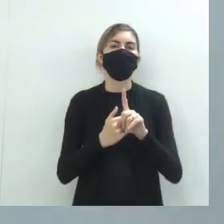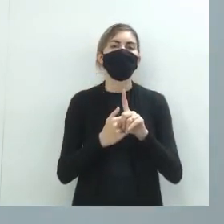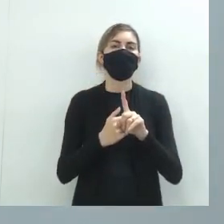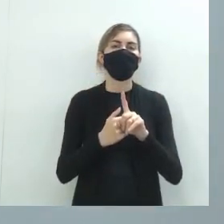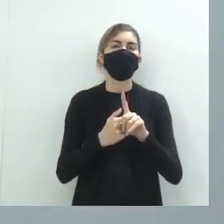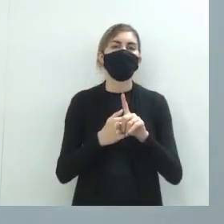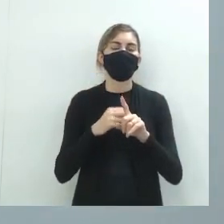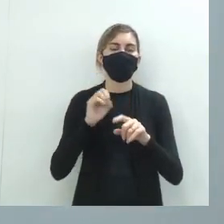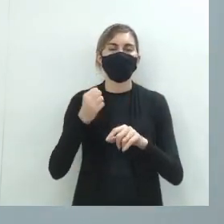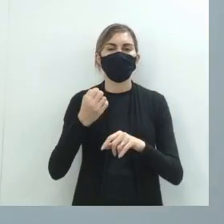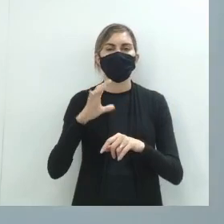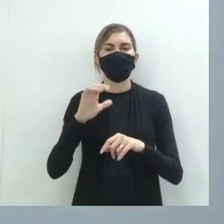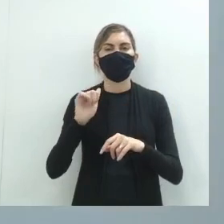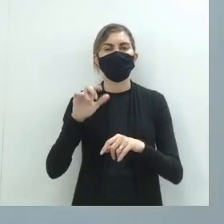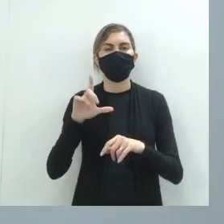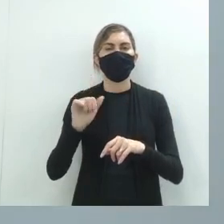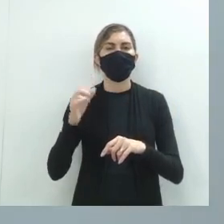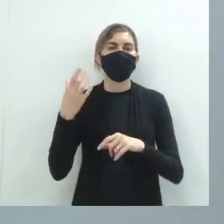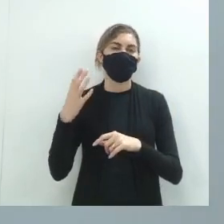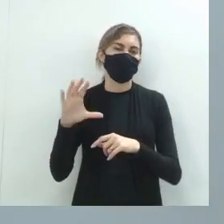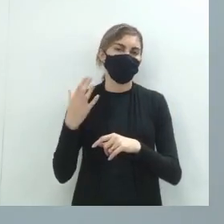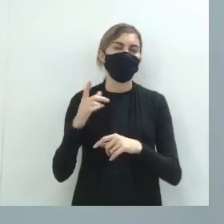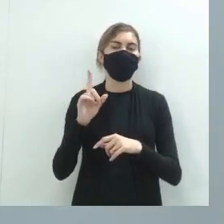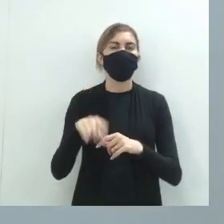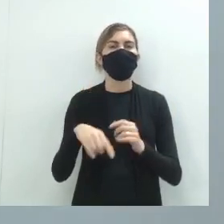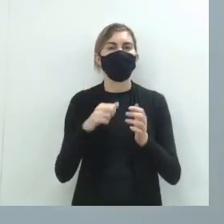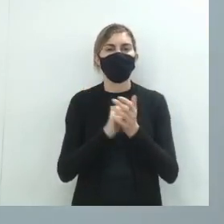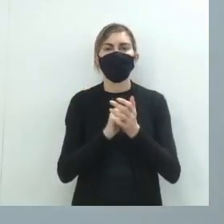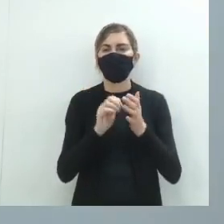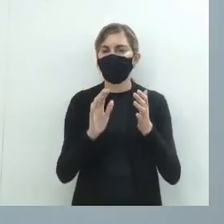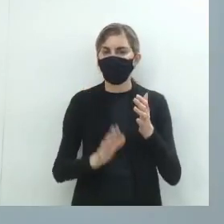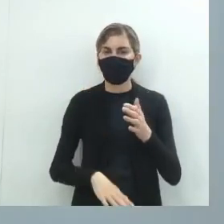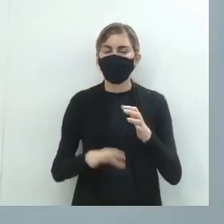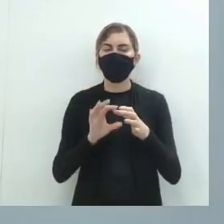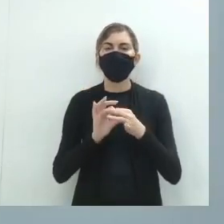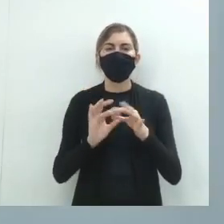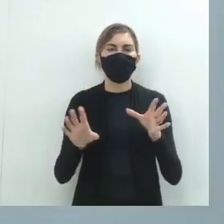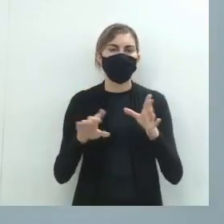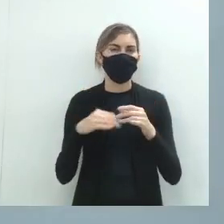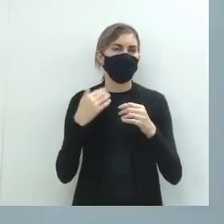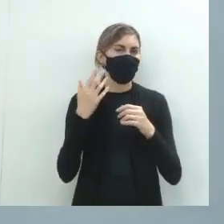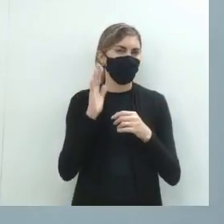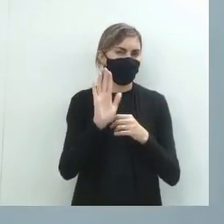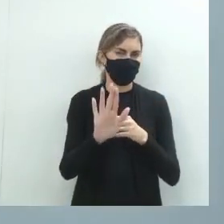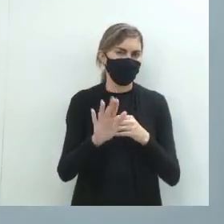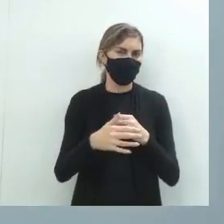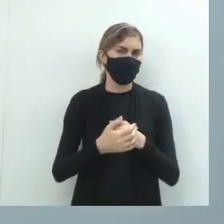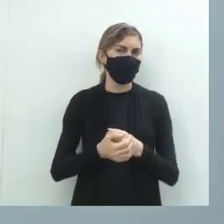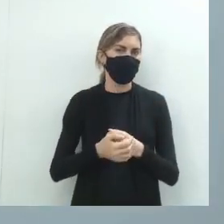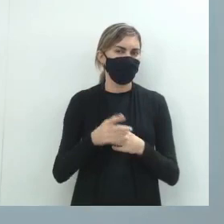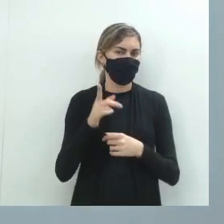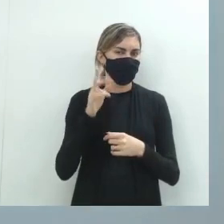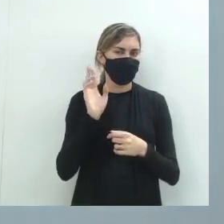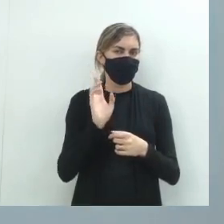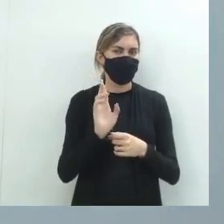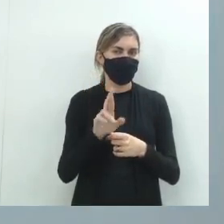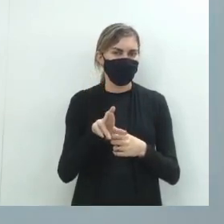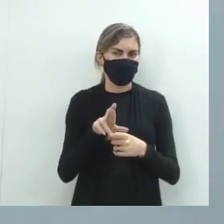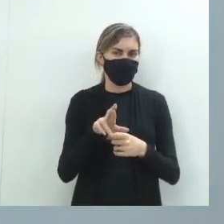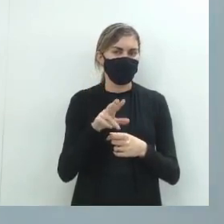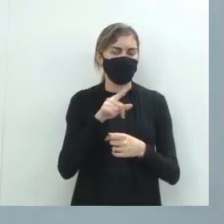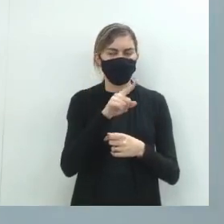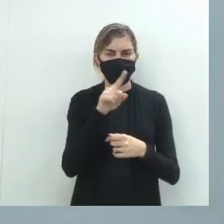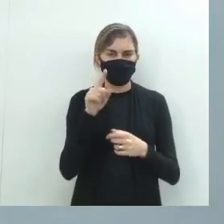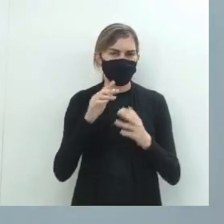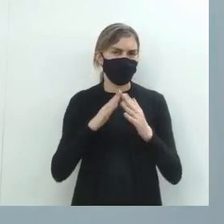escala Celsius? Essa é uma atividade que vai ficar homework, que vai ficar